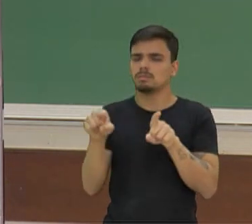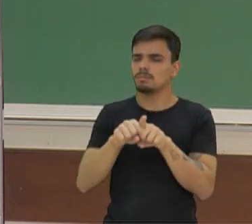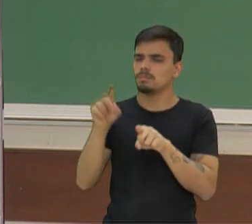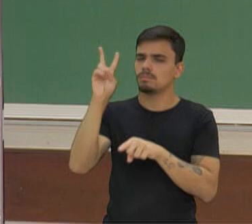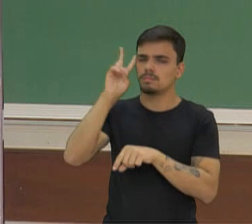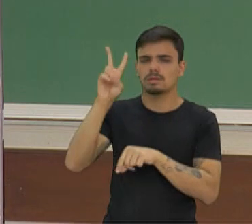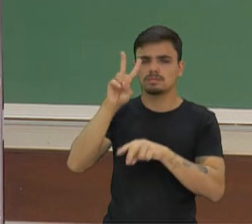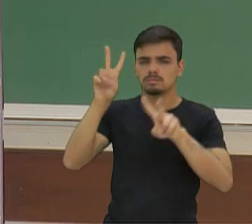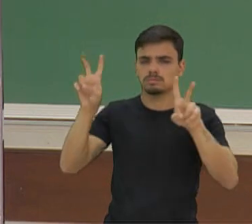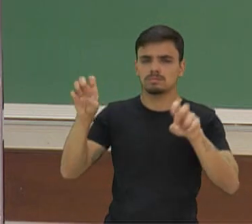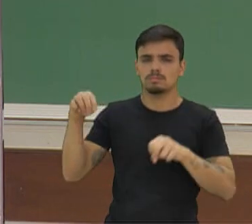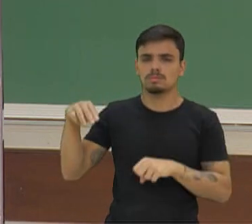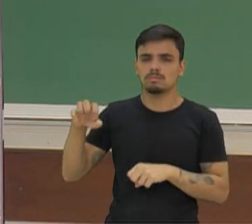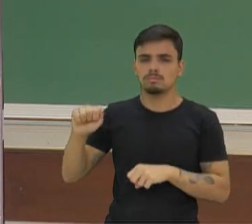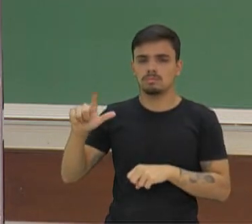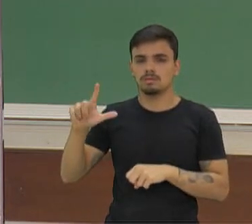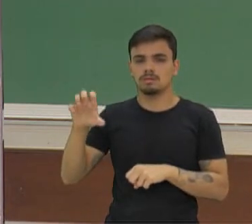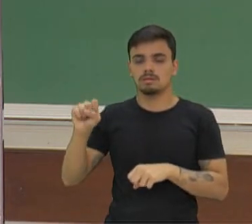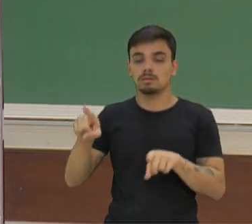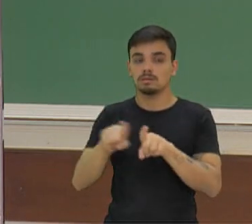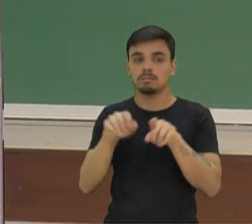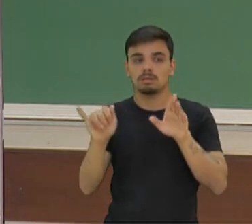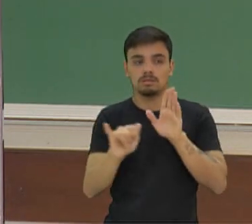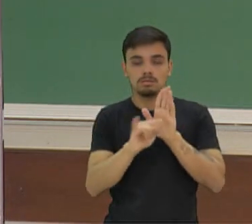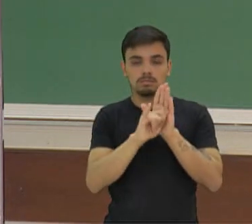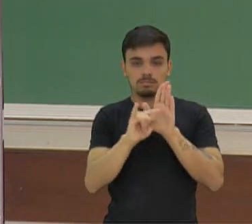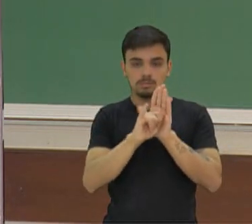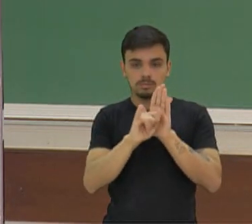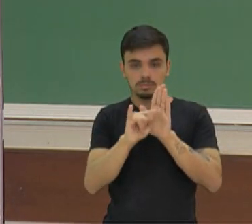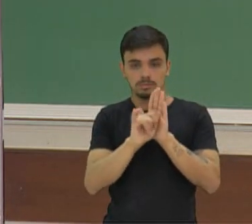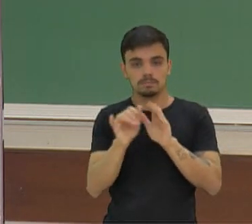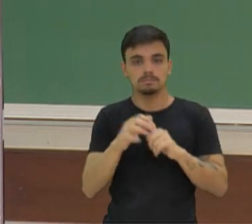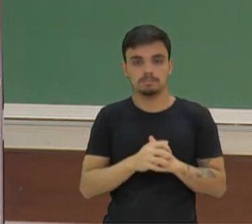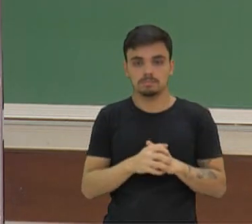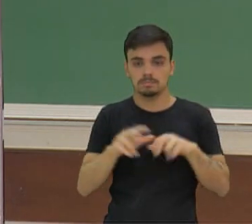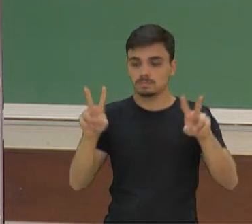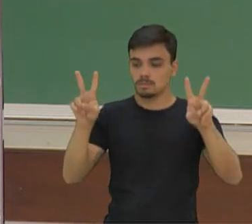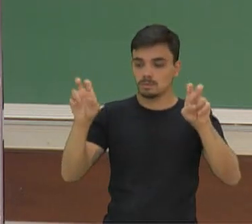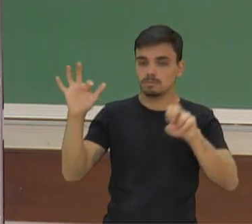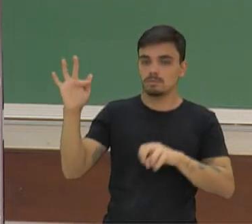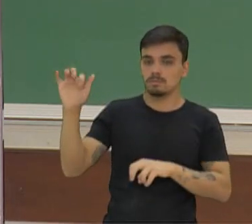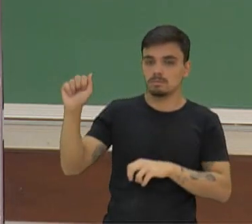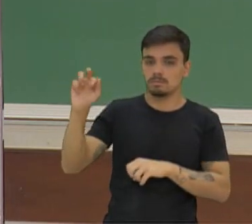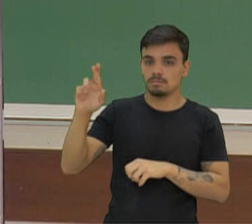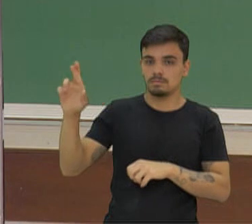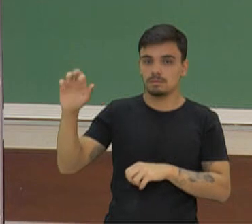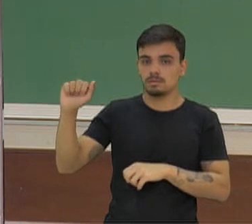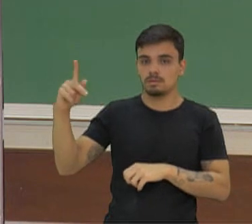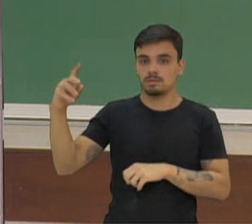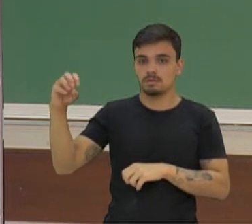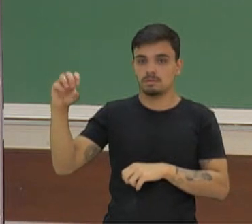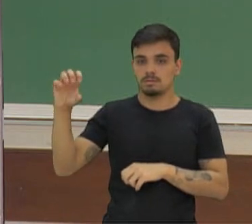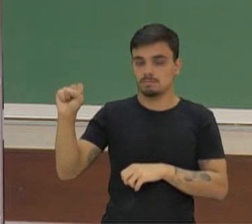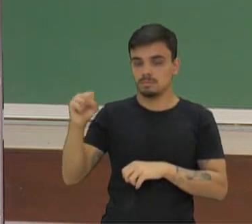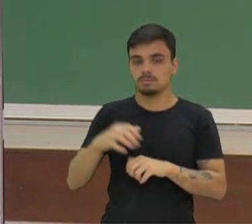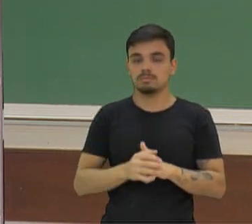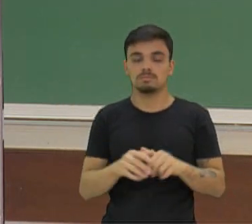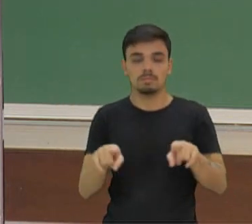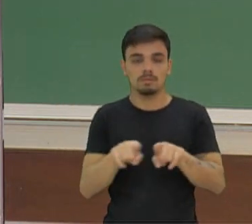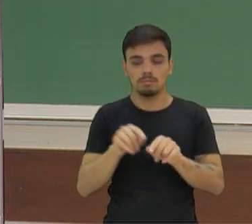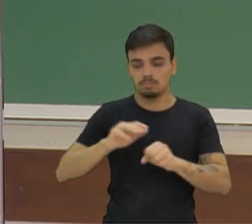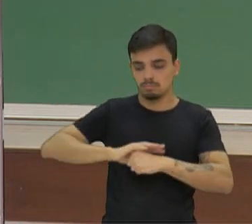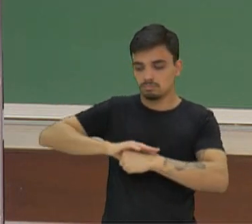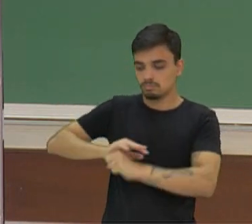pouquinho? Impostos. Também temos a questão dos farrapos, descontentes com os impostos.